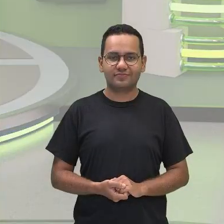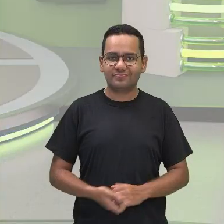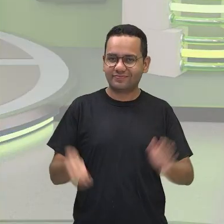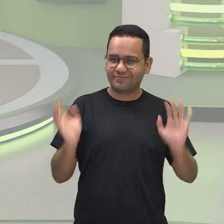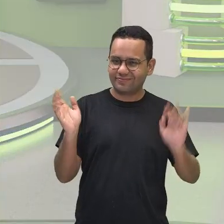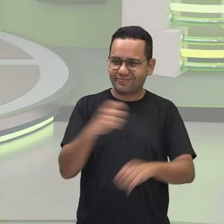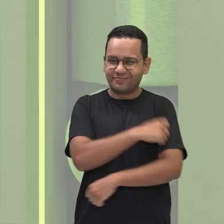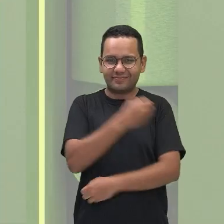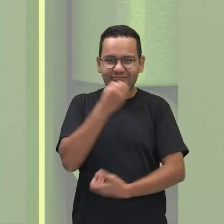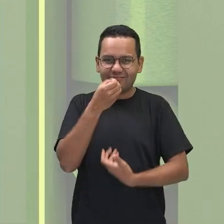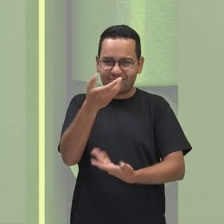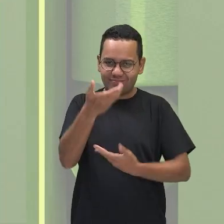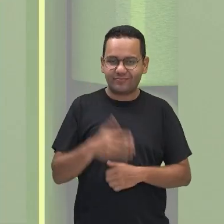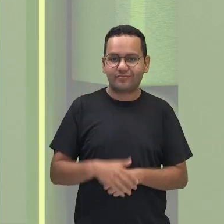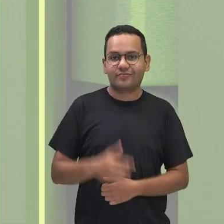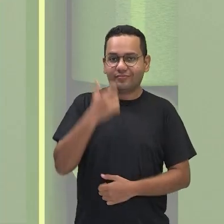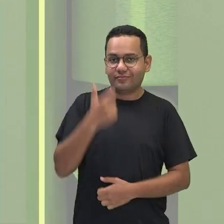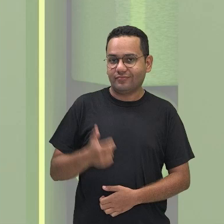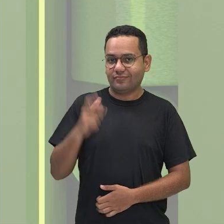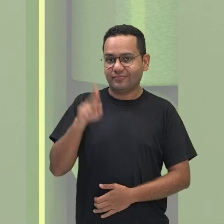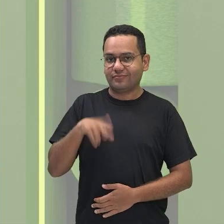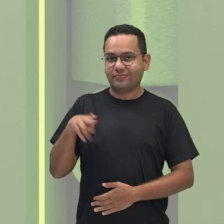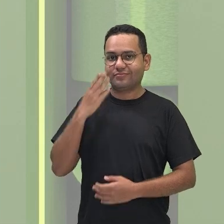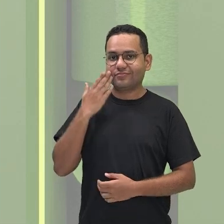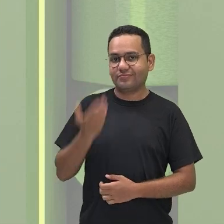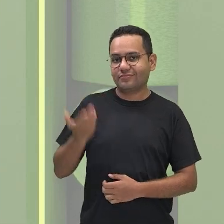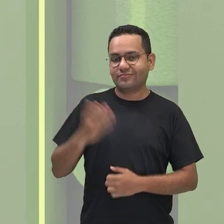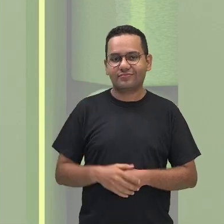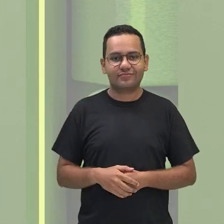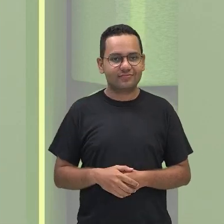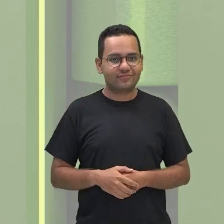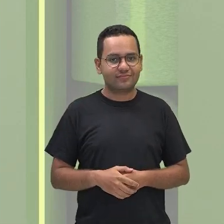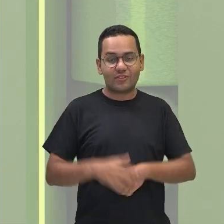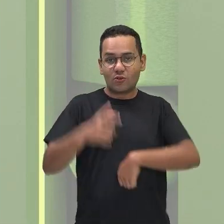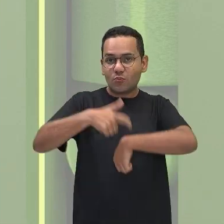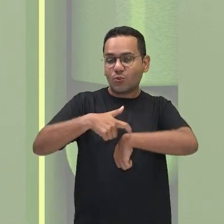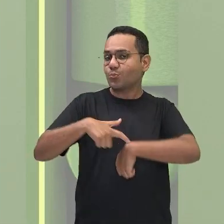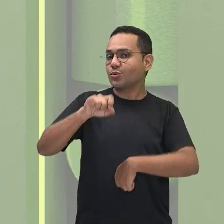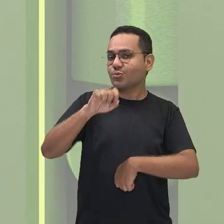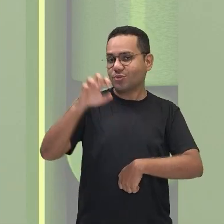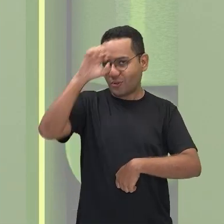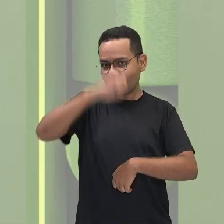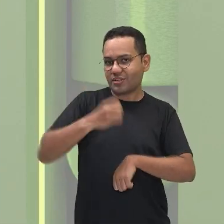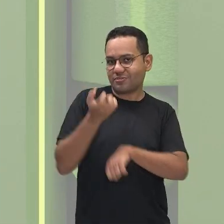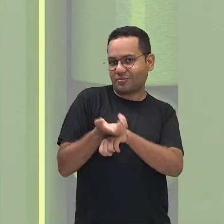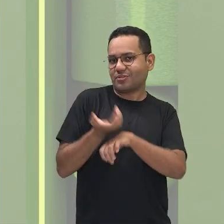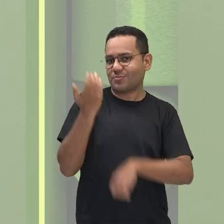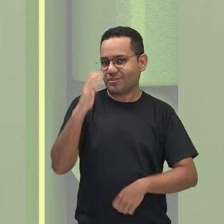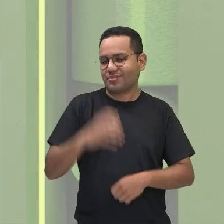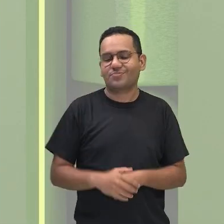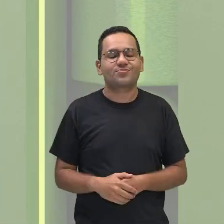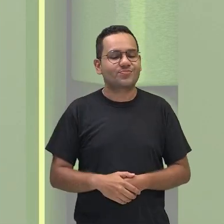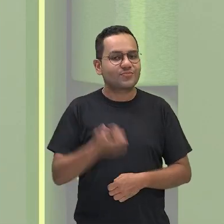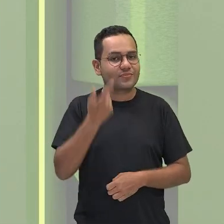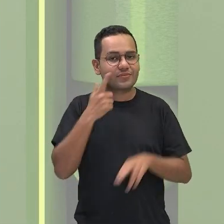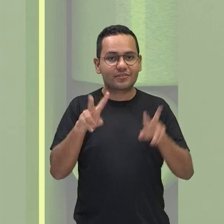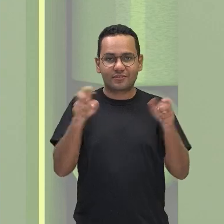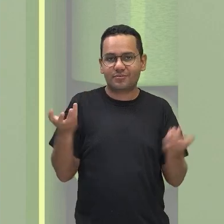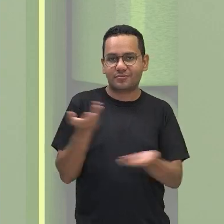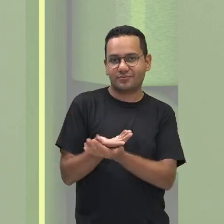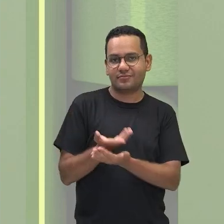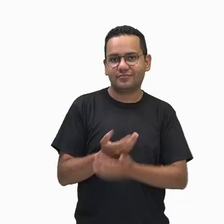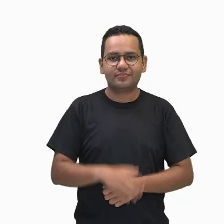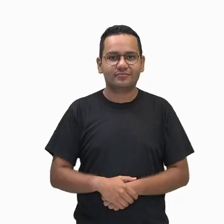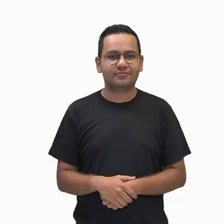Olá, seja muito bem-vindo. Eu sou o professor Vinícius Oliveira e é hora de aprender mais ciências. Vamos ao objeto de conhecimento da aula de